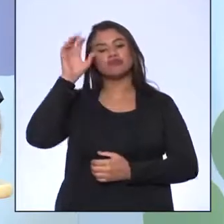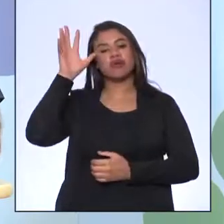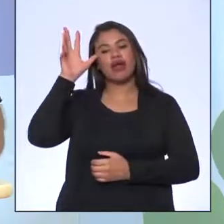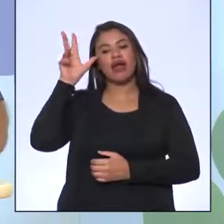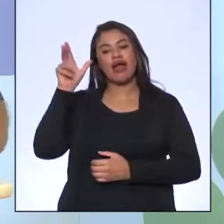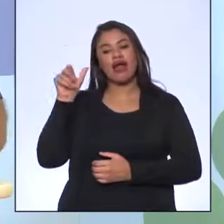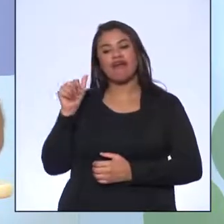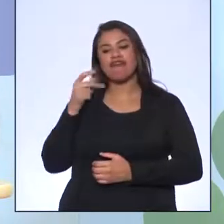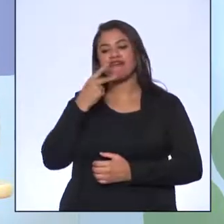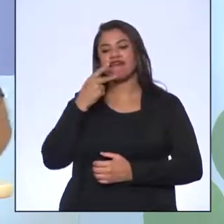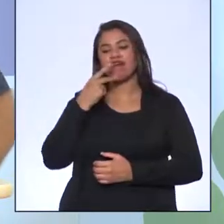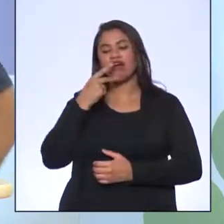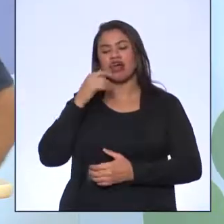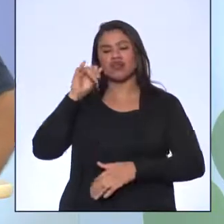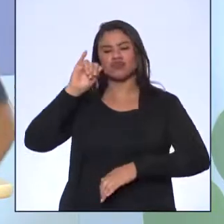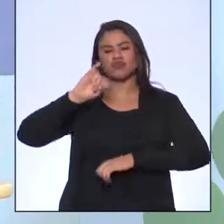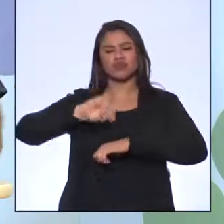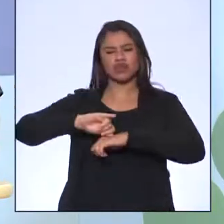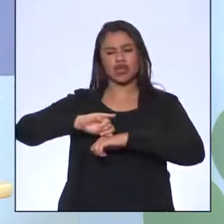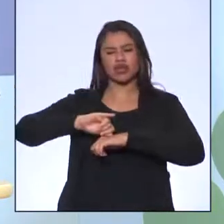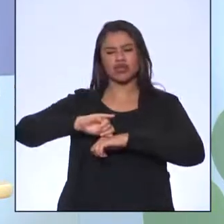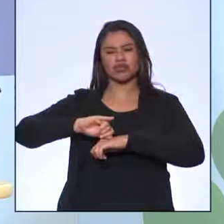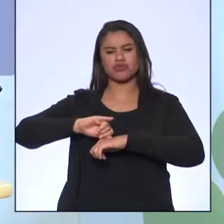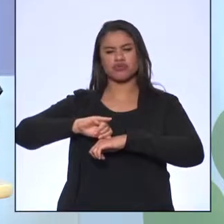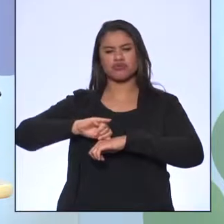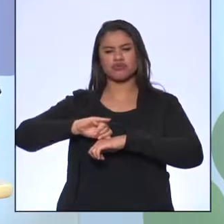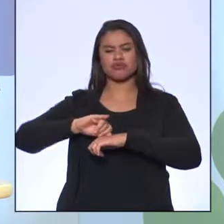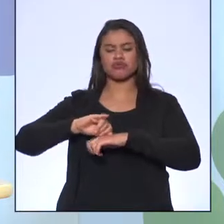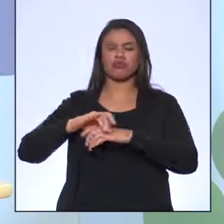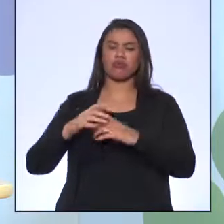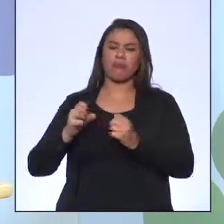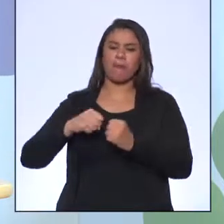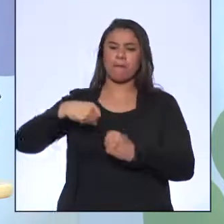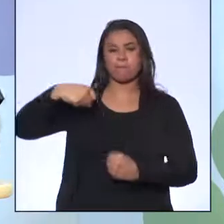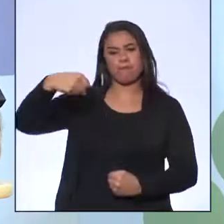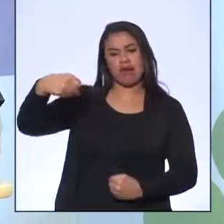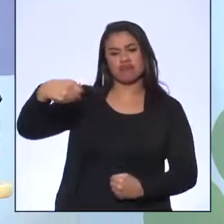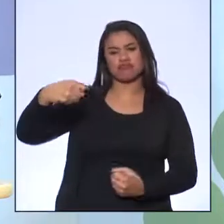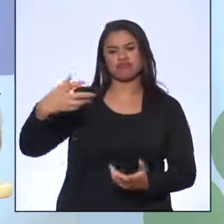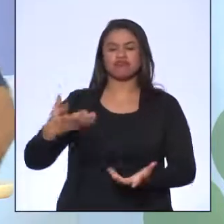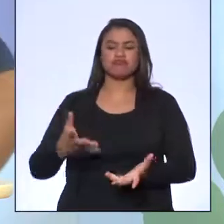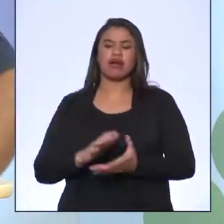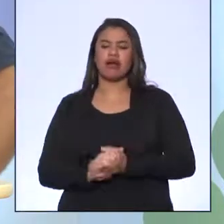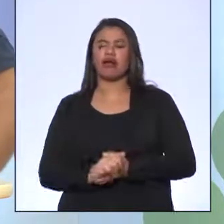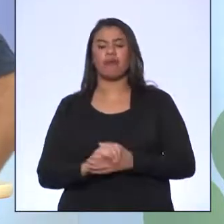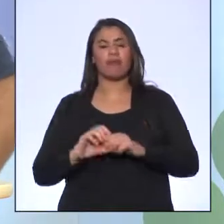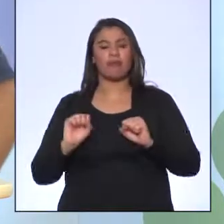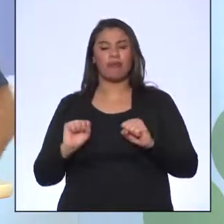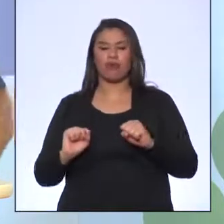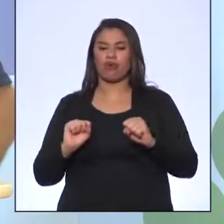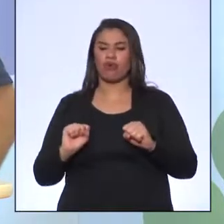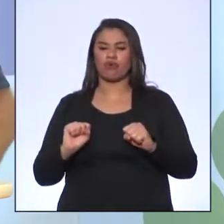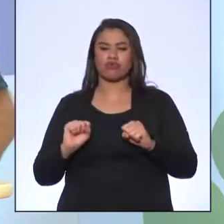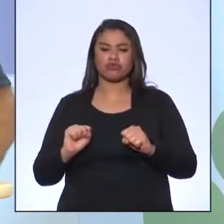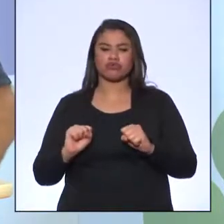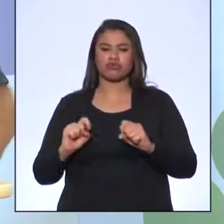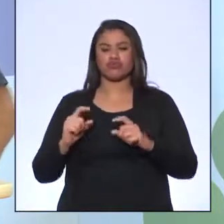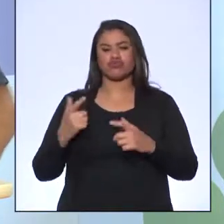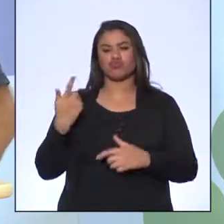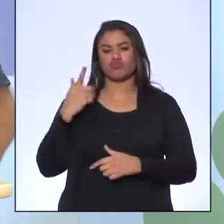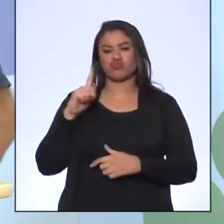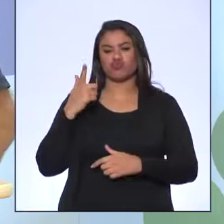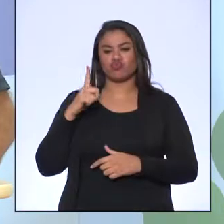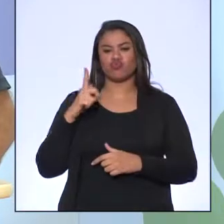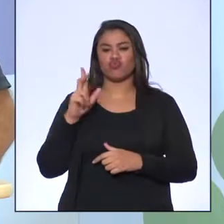no centro do mapa. Né, ou ele está no meio do mapa. Para nós fazermos essas localizações em geografia,